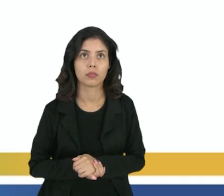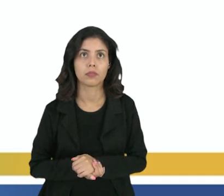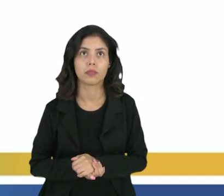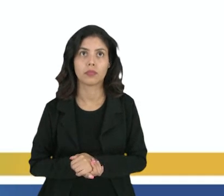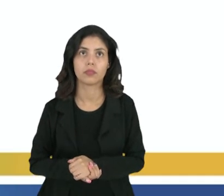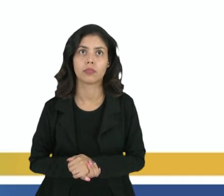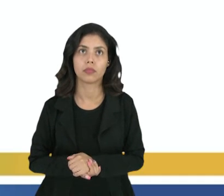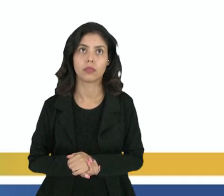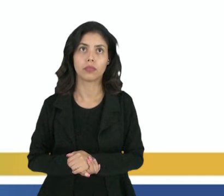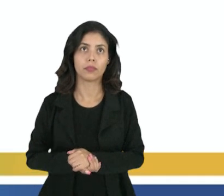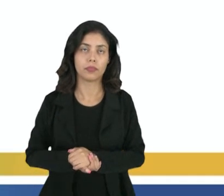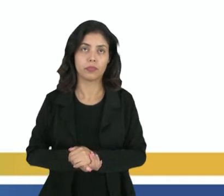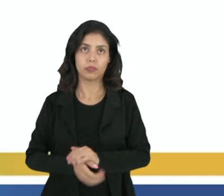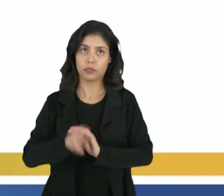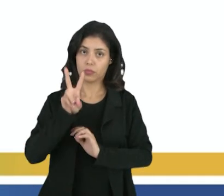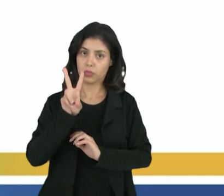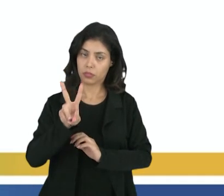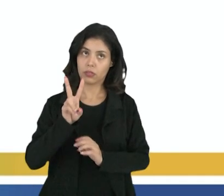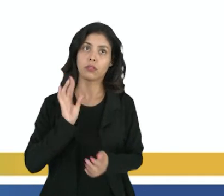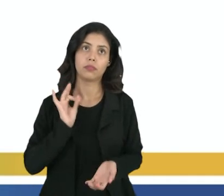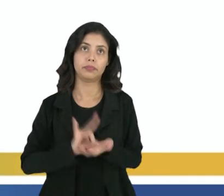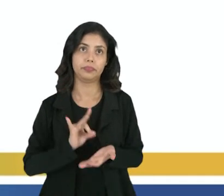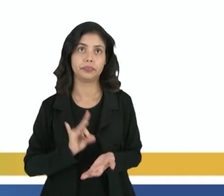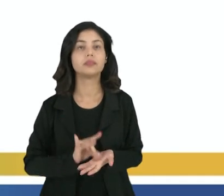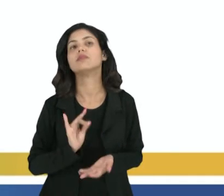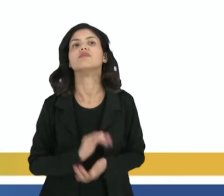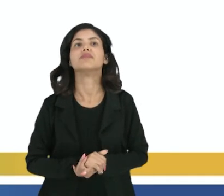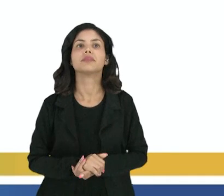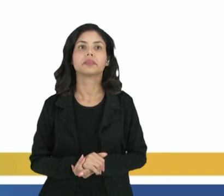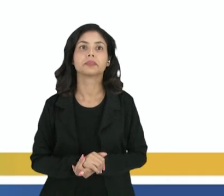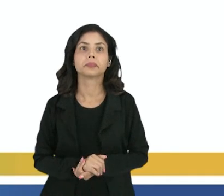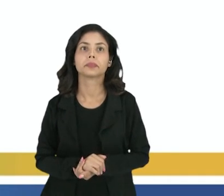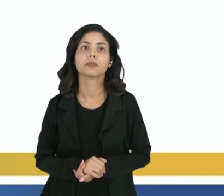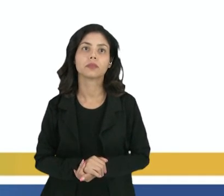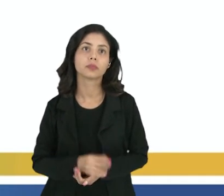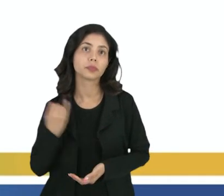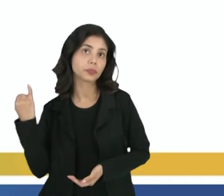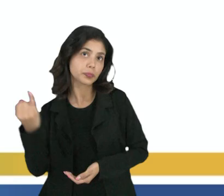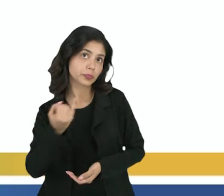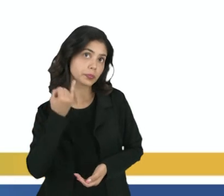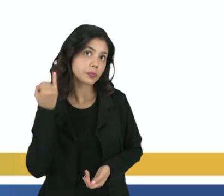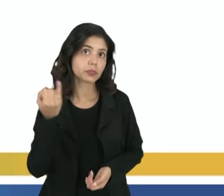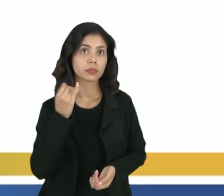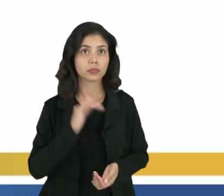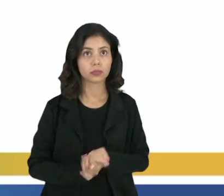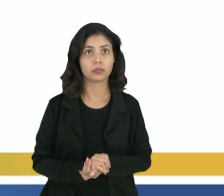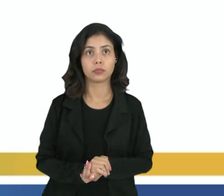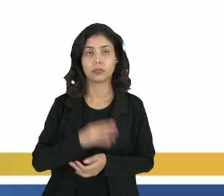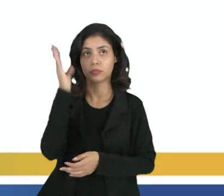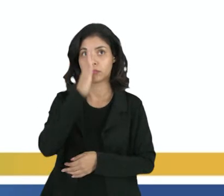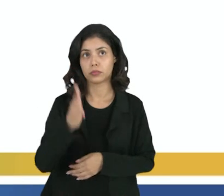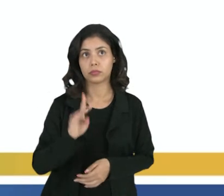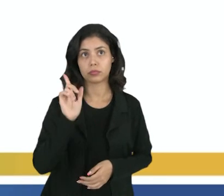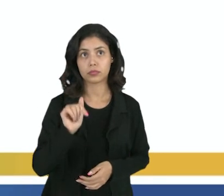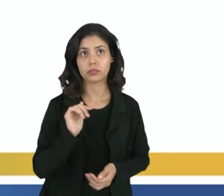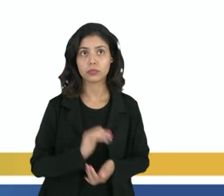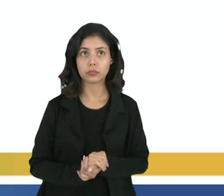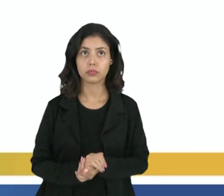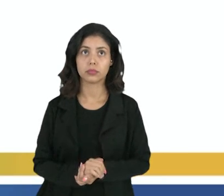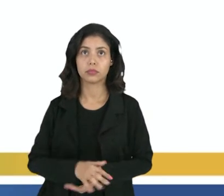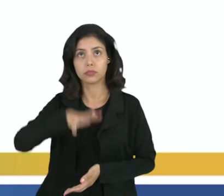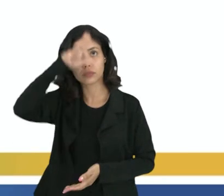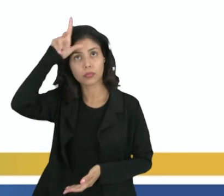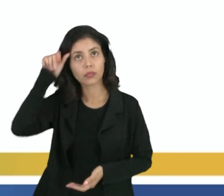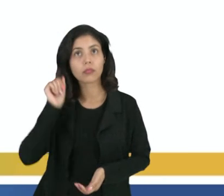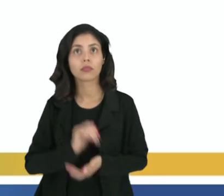característico? Também está correta essa afirmativa. Os principais biomas brasileiros são